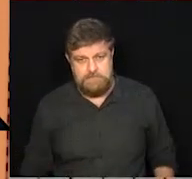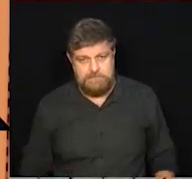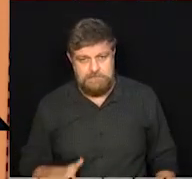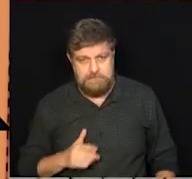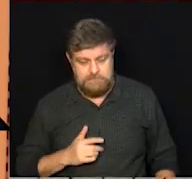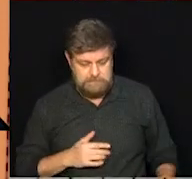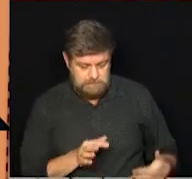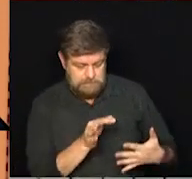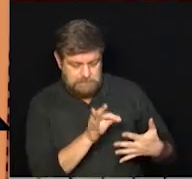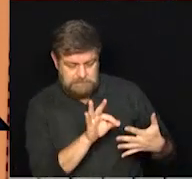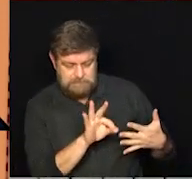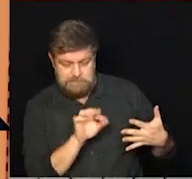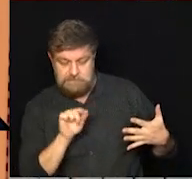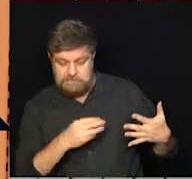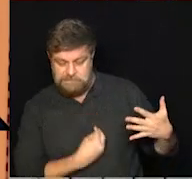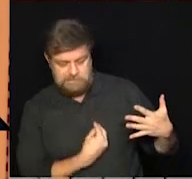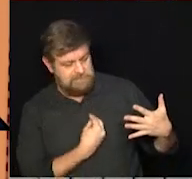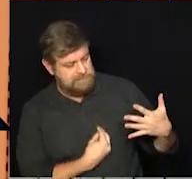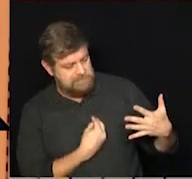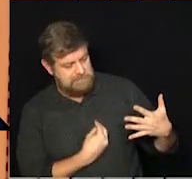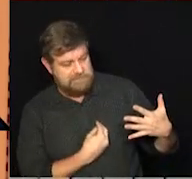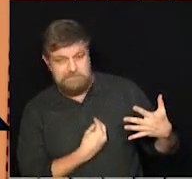as presenças